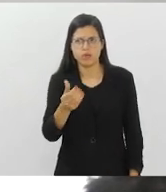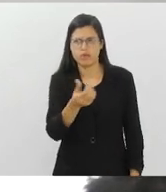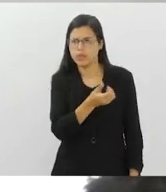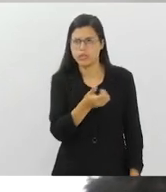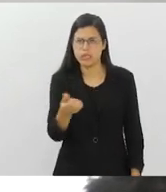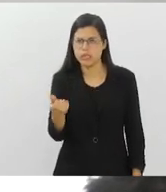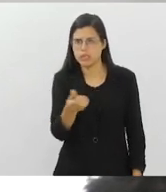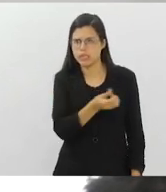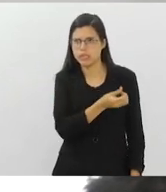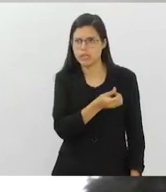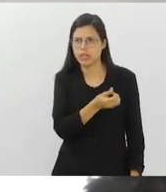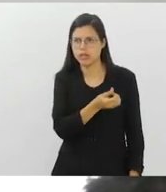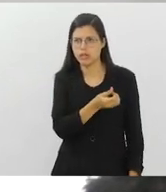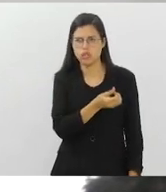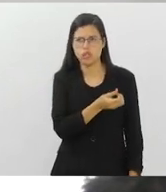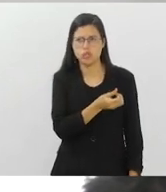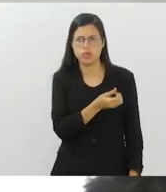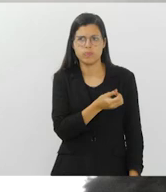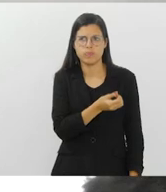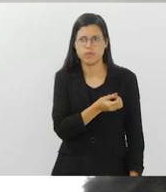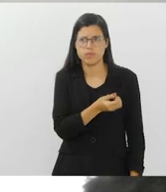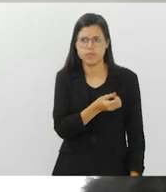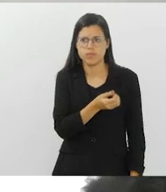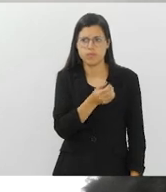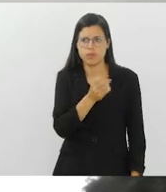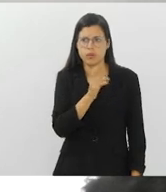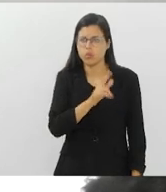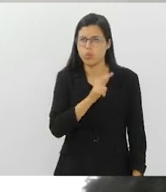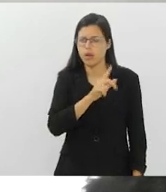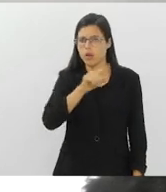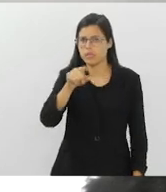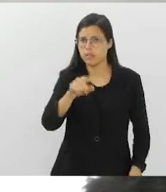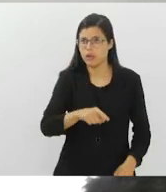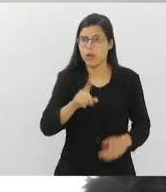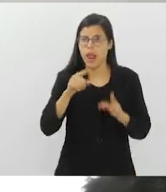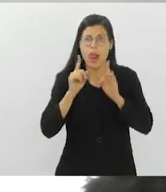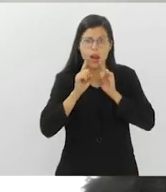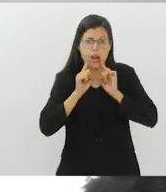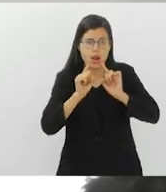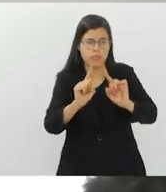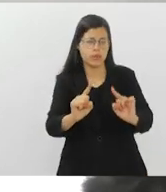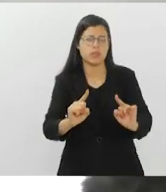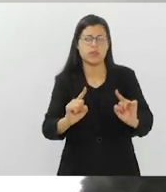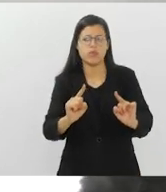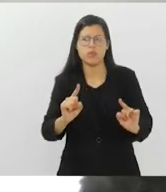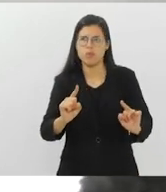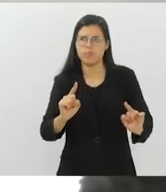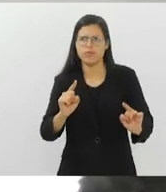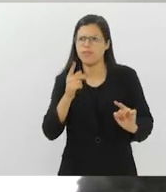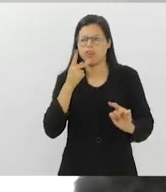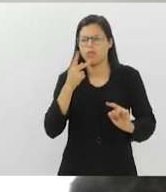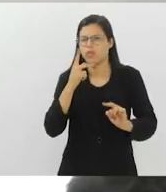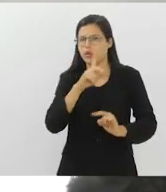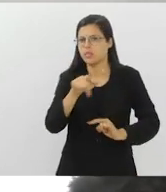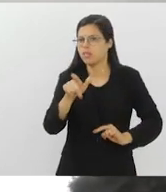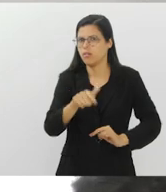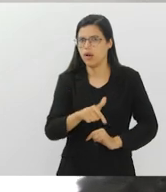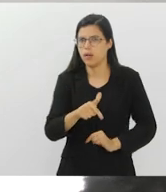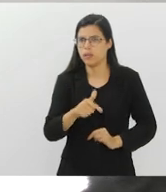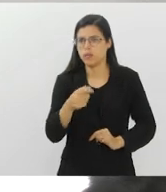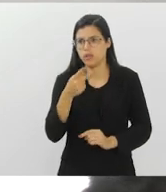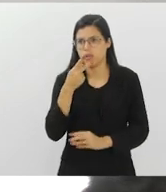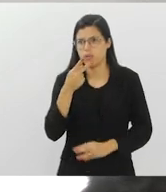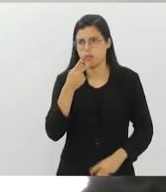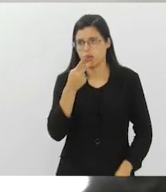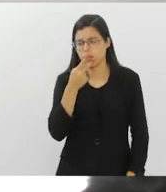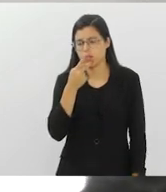66, e não é nem que foi cancelado, são reclamações. Não está nem afirmando que foi cancelado, está afirmando